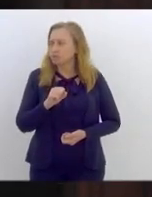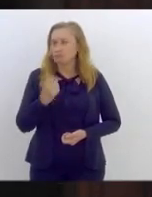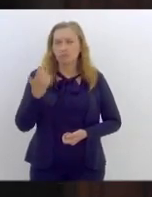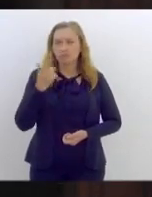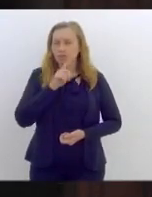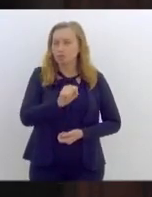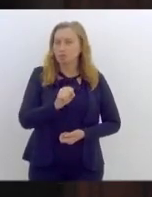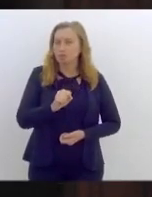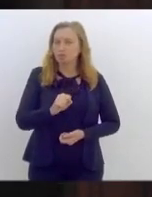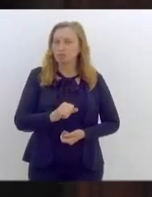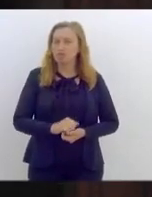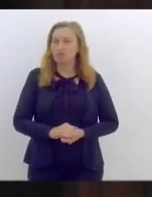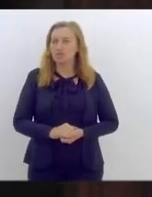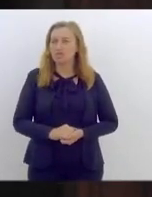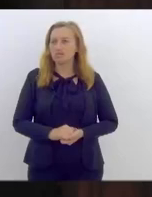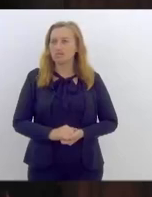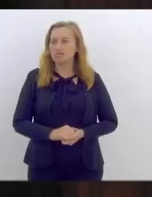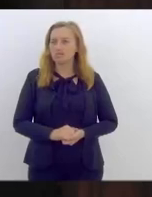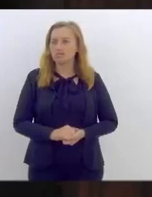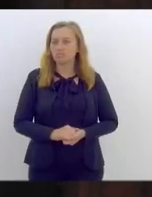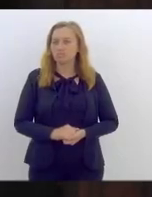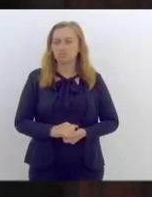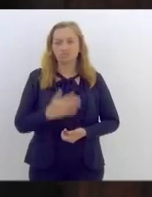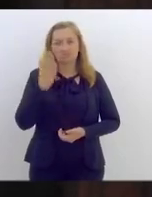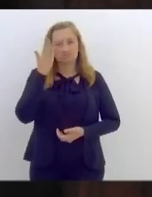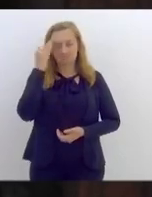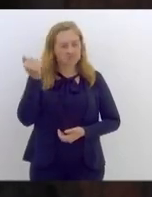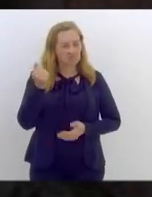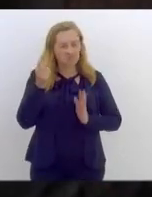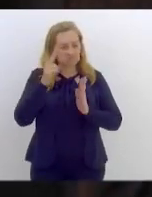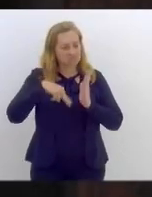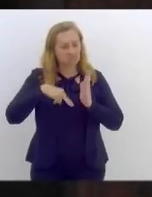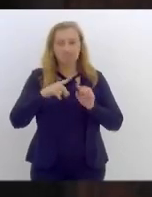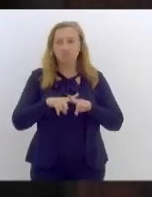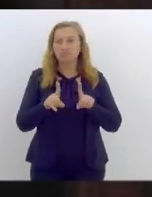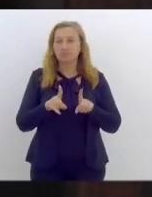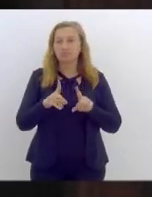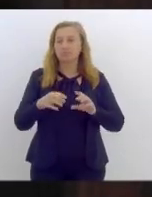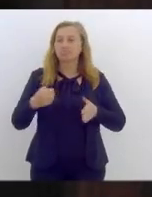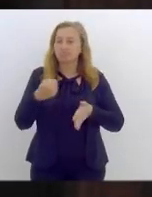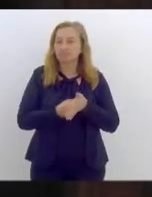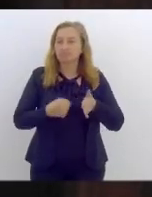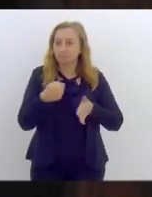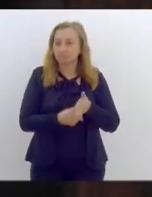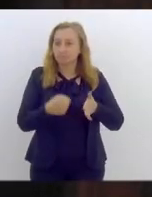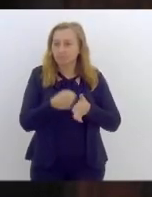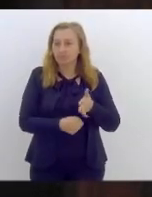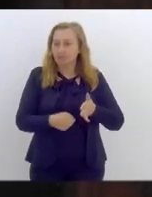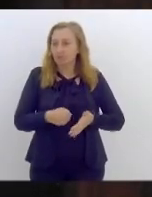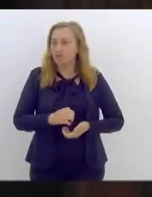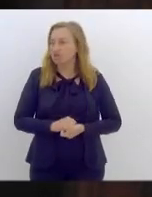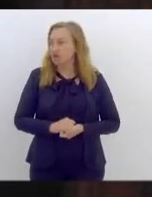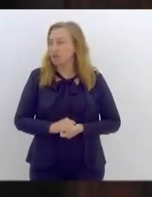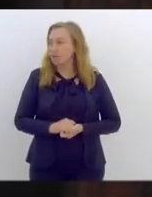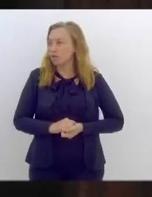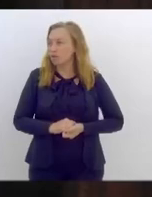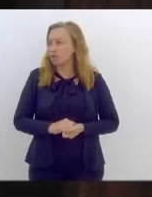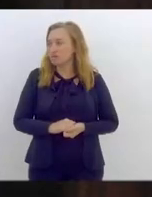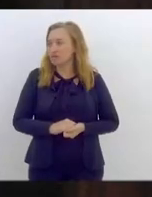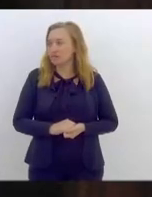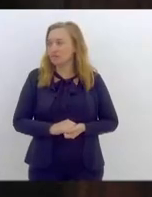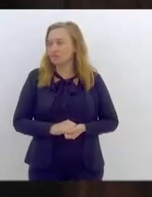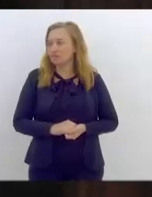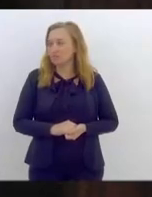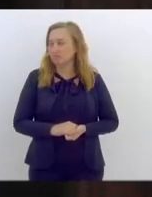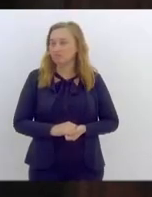homem analfabeto para as estruturas no país, né? Mas que tanto lutou, tanto acolheu aquela comunidade. Então,